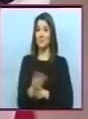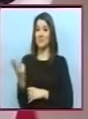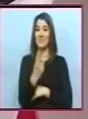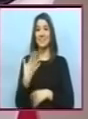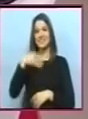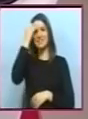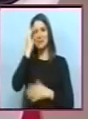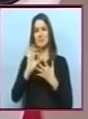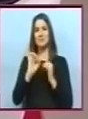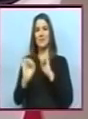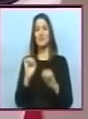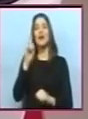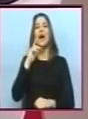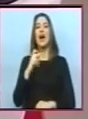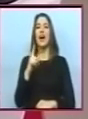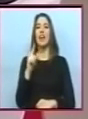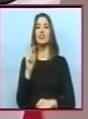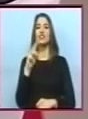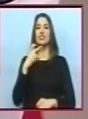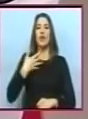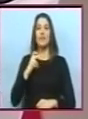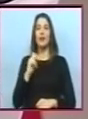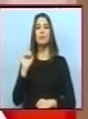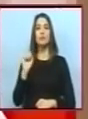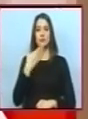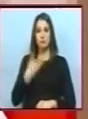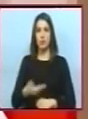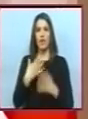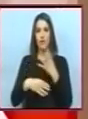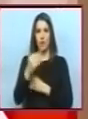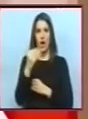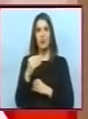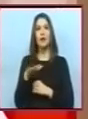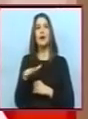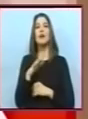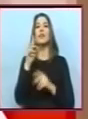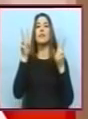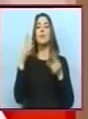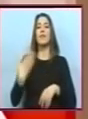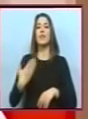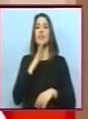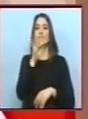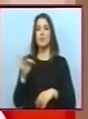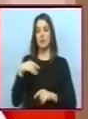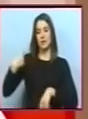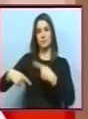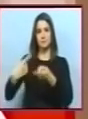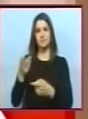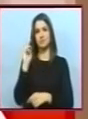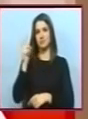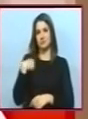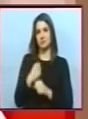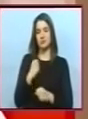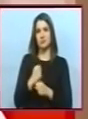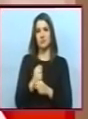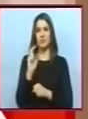Alexandra, advogada. Advogada. E especialista em? Especialista em Direito da Família e Sucessões. Já faço isto há muitos anos.